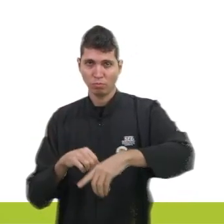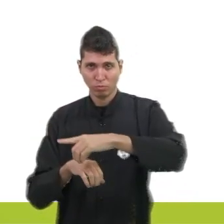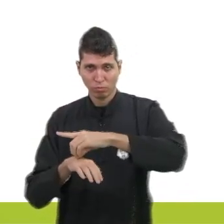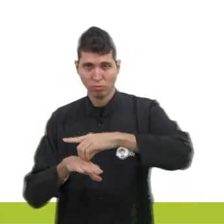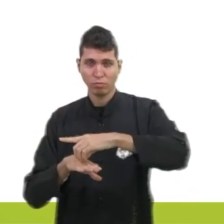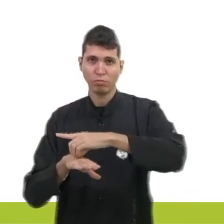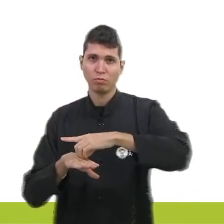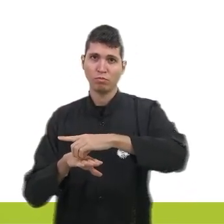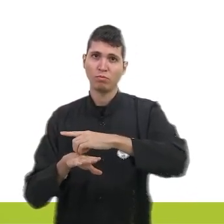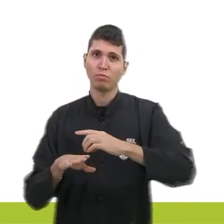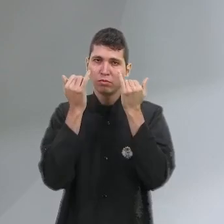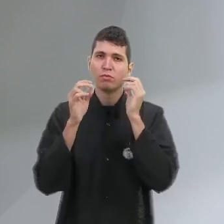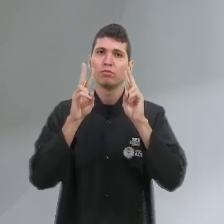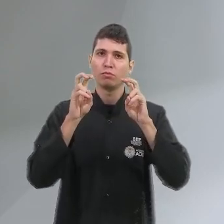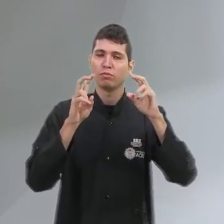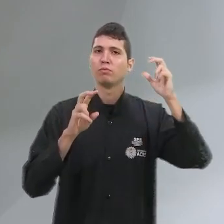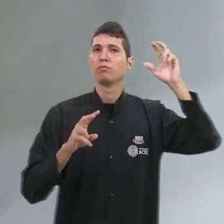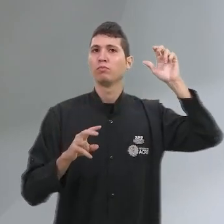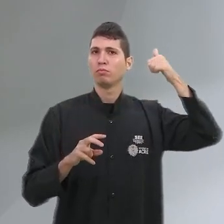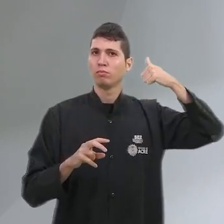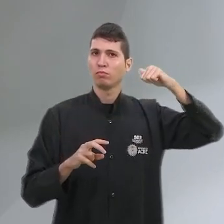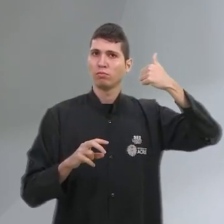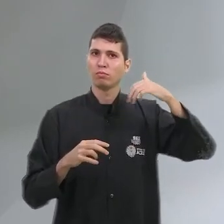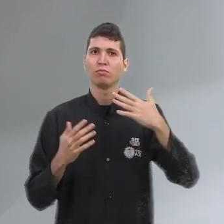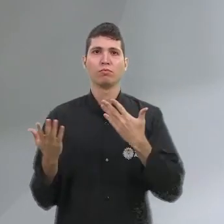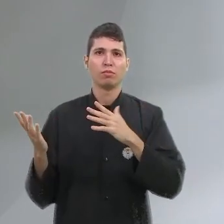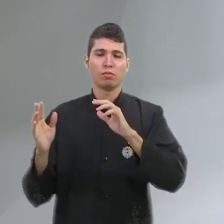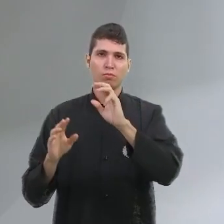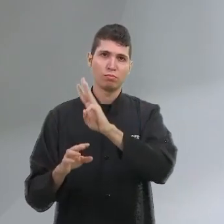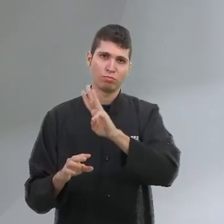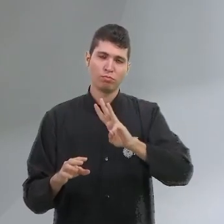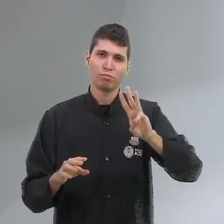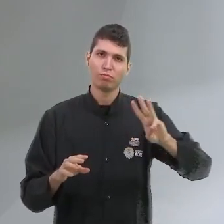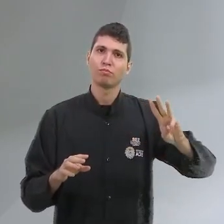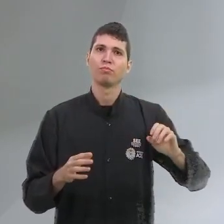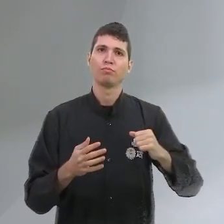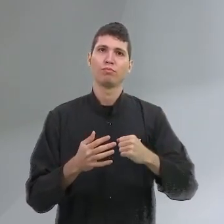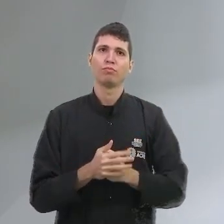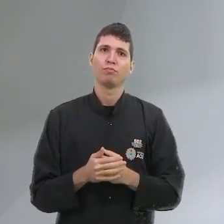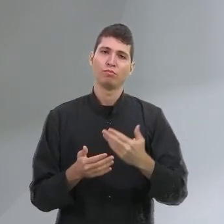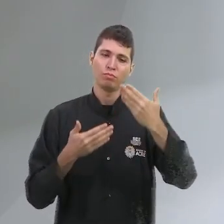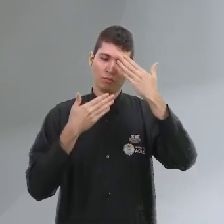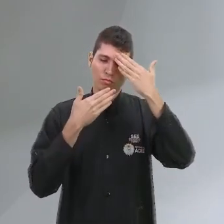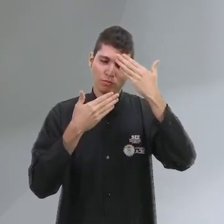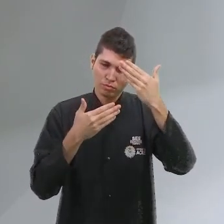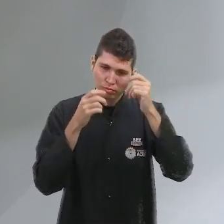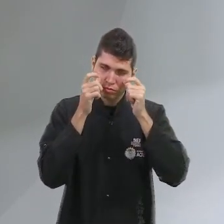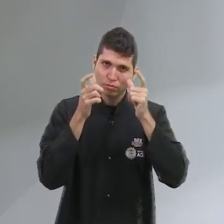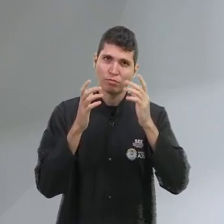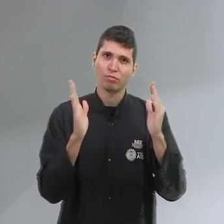foi bem complicada. Vamos ver aqui alguns pontos da vida dele.